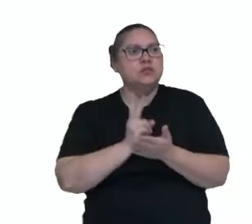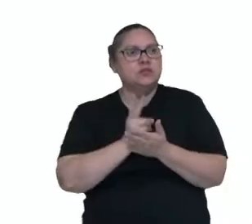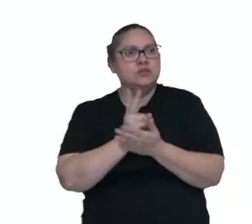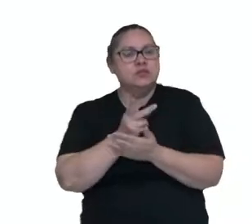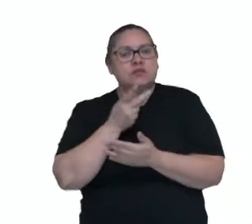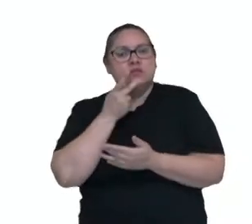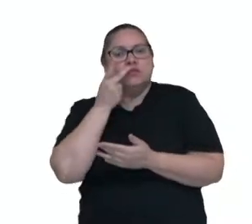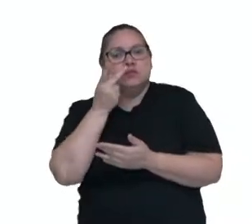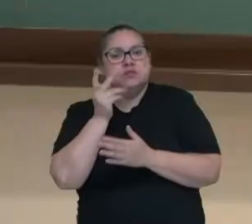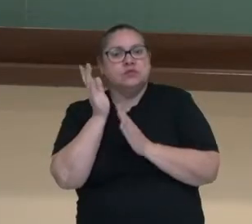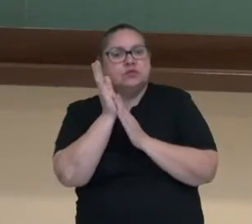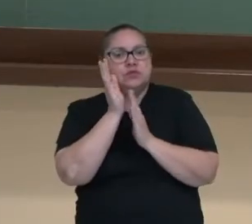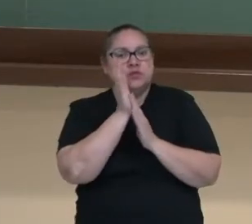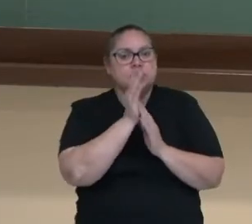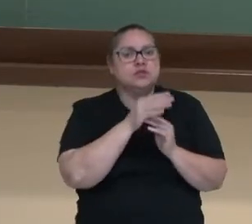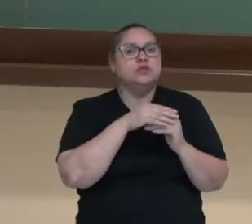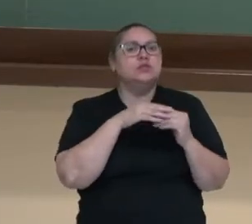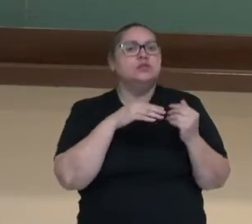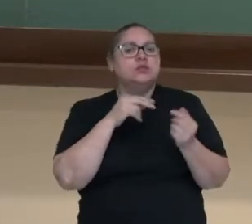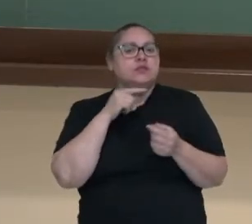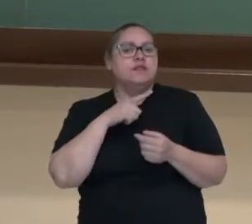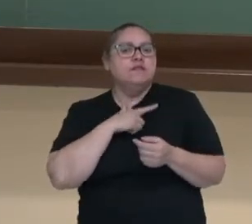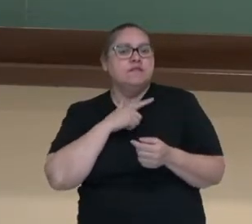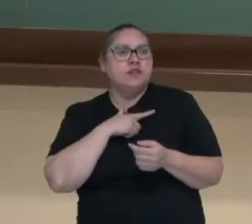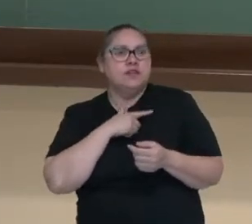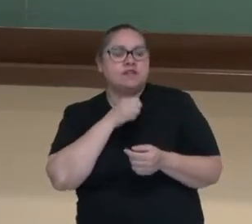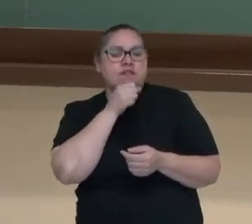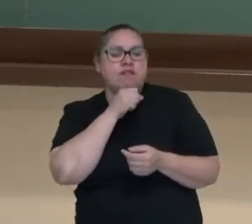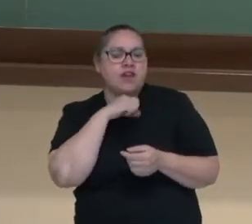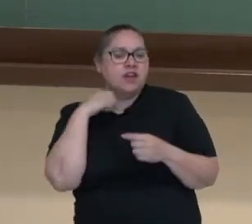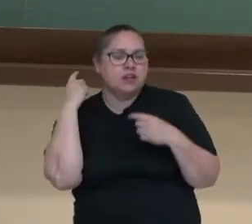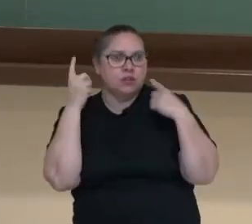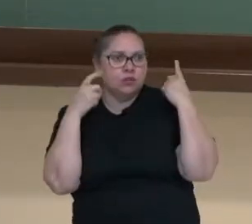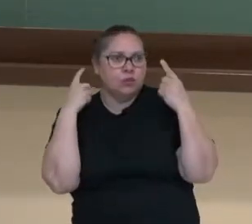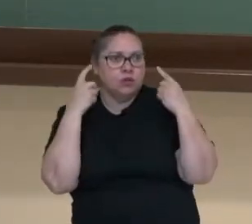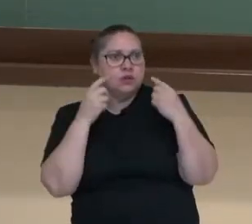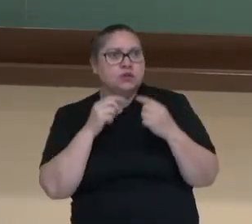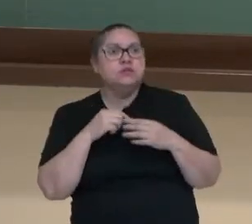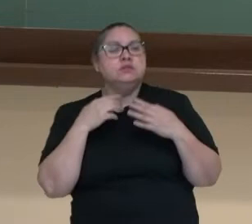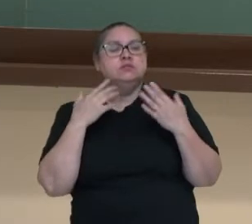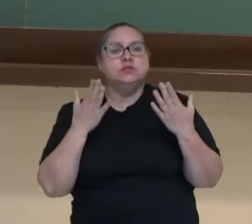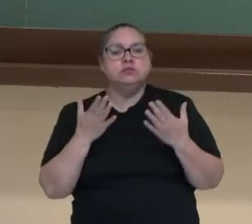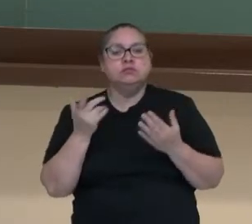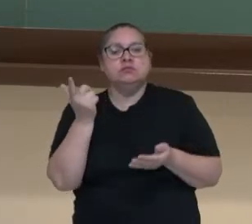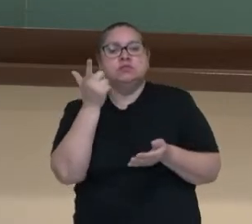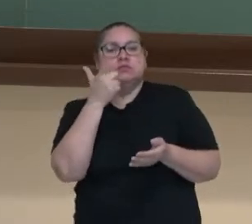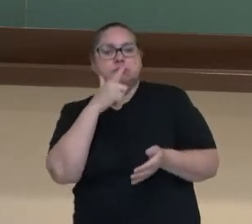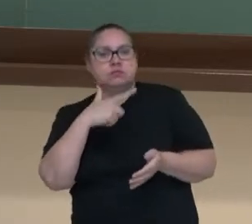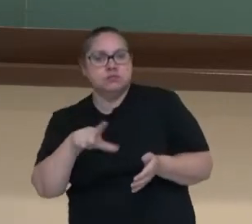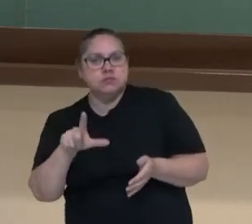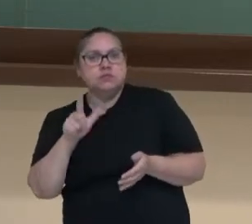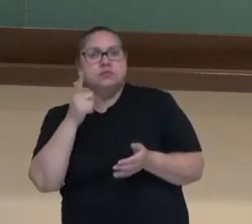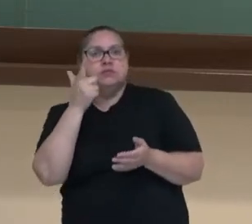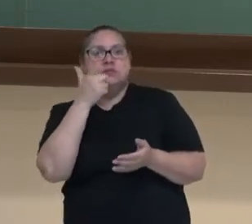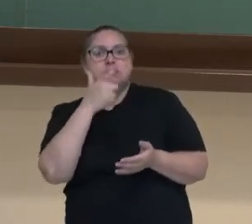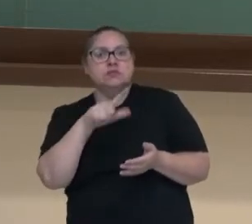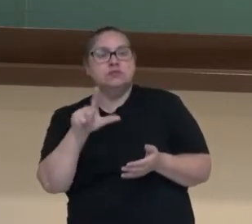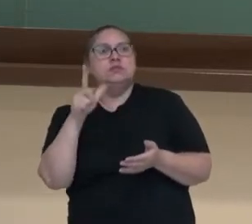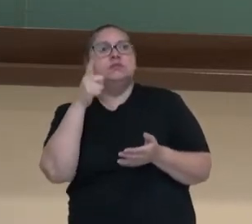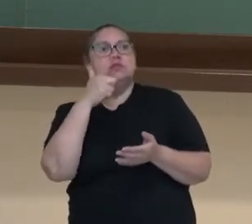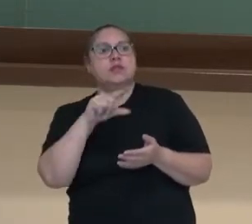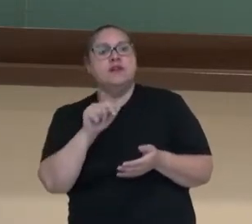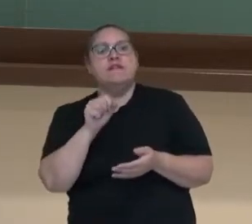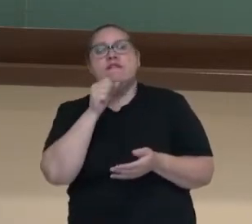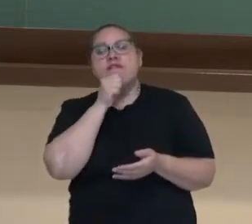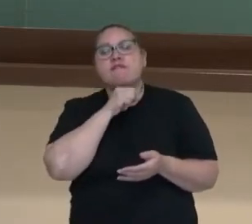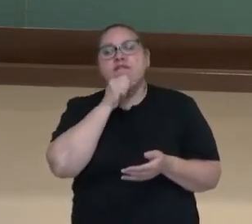direi como louvarei. Dona feia, velha e sandia. Então ele repete a louvação velha e